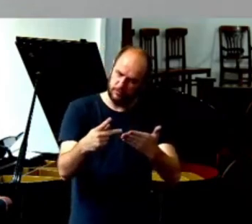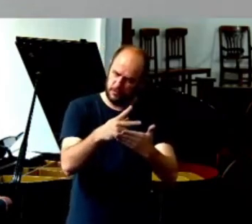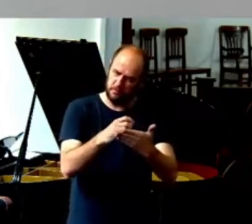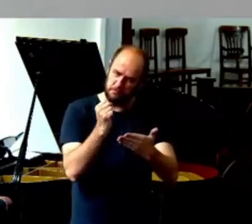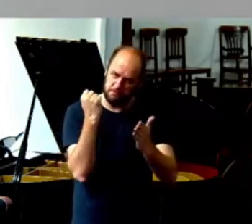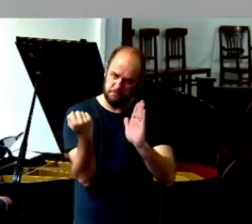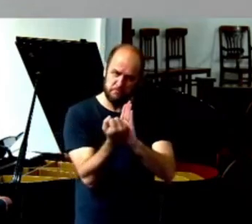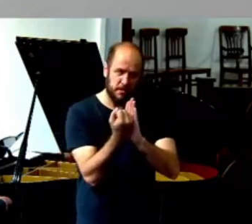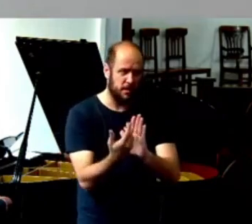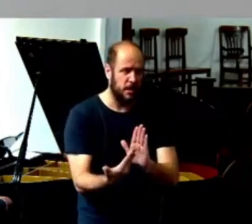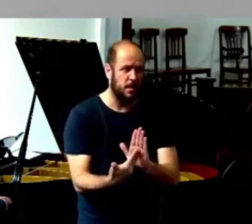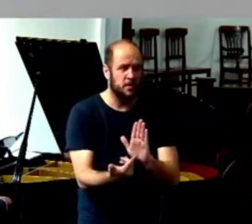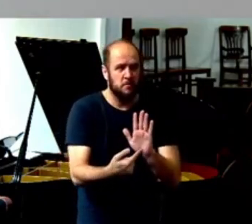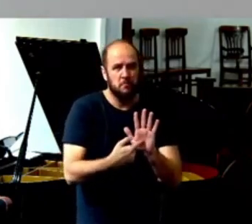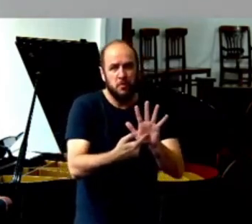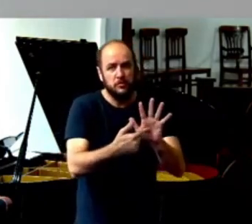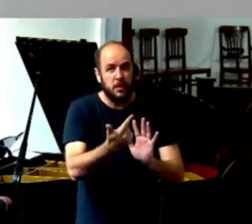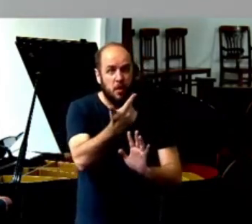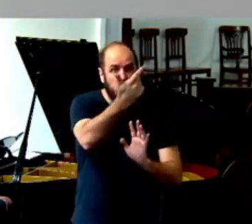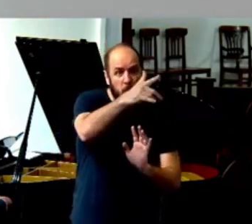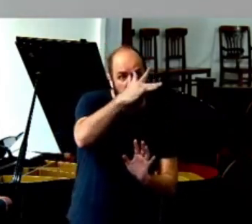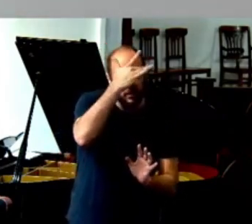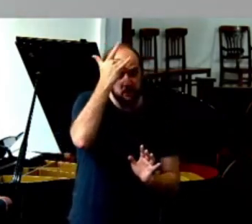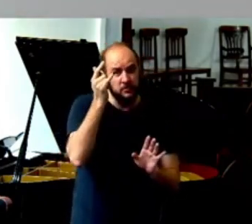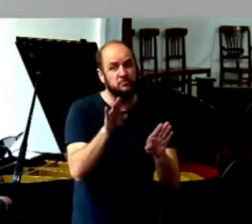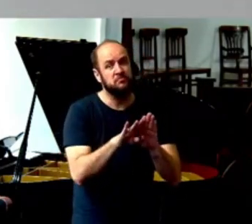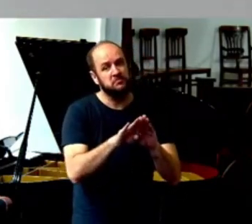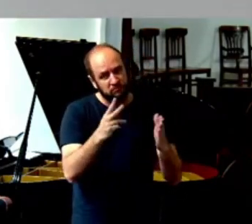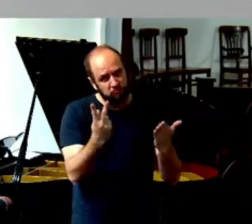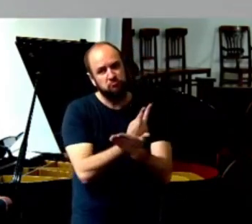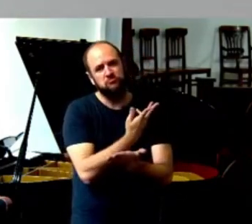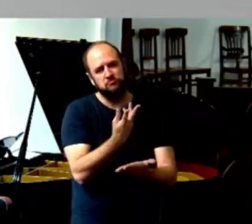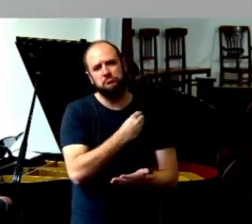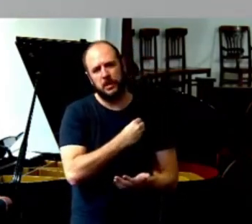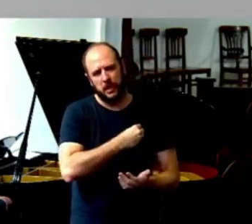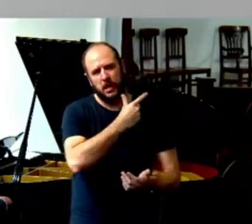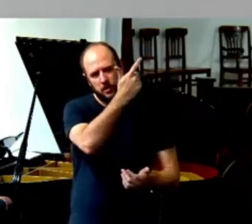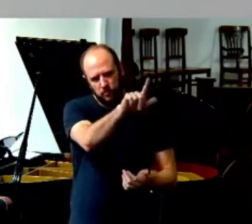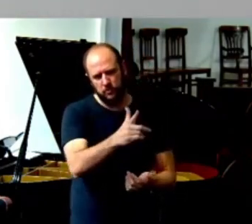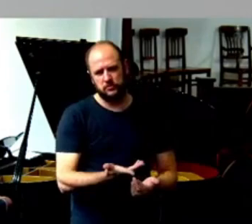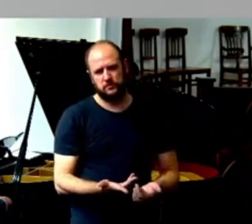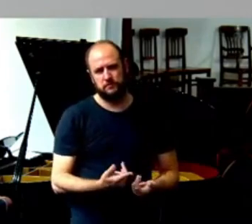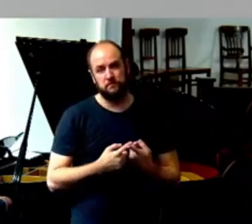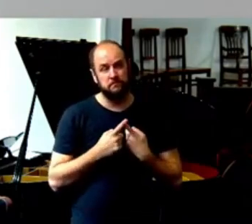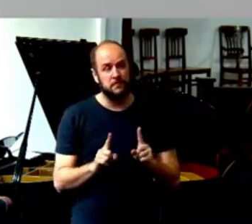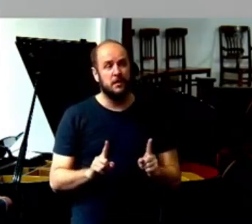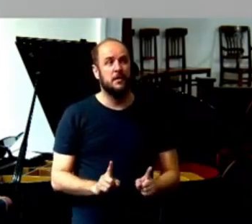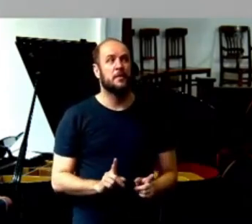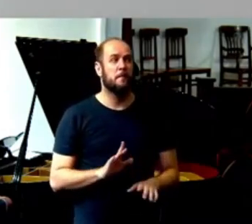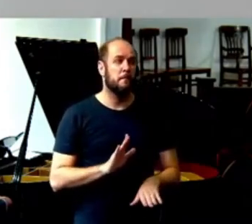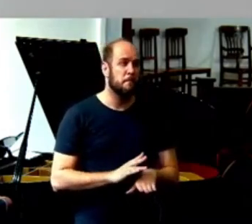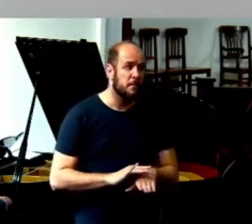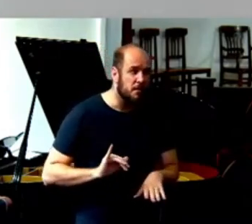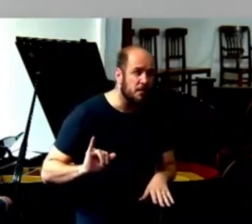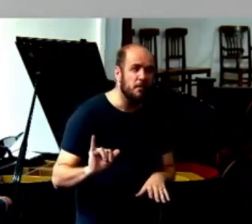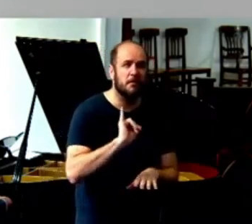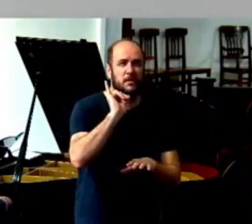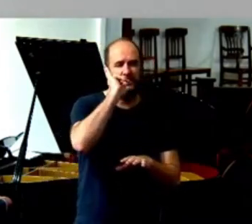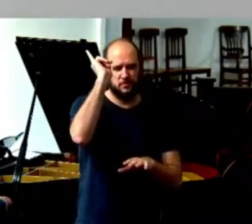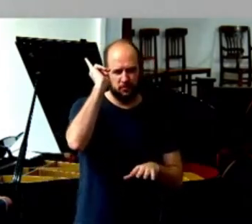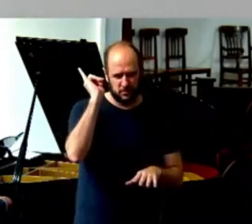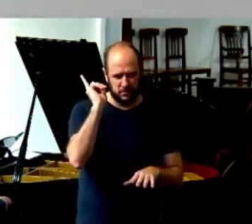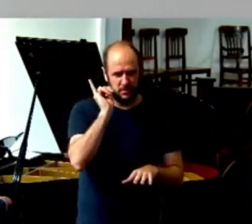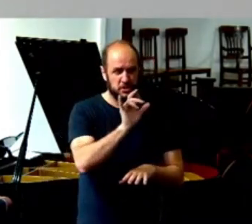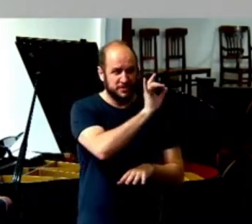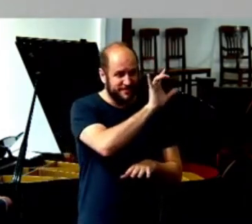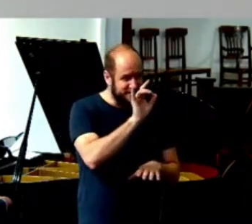registrado aquilo que também o outro tem de errado. Mas o mais importante é que você deve, no